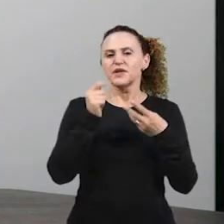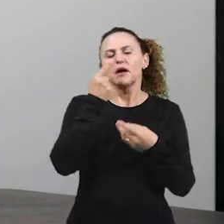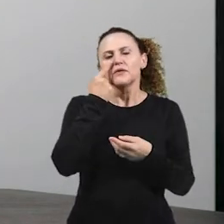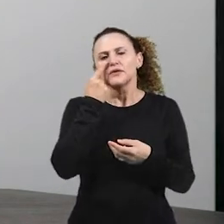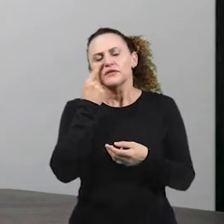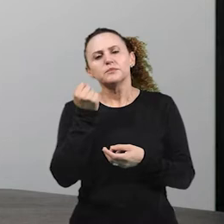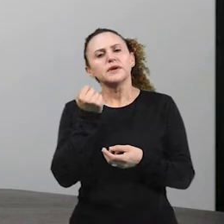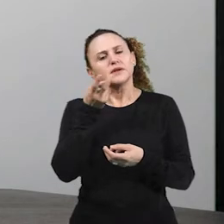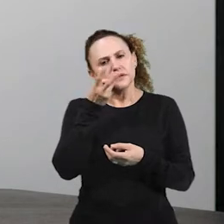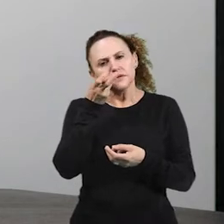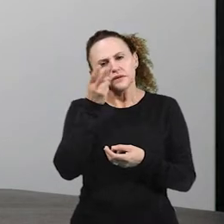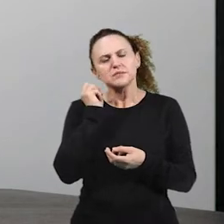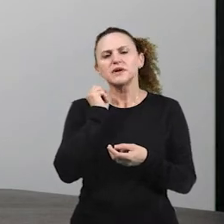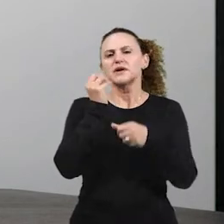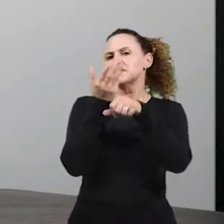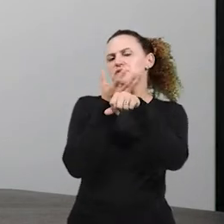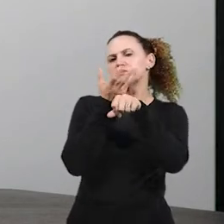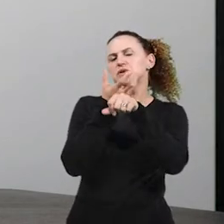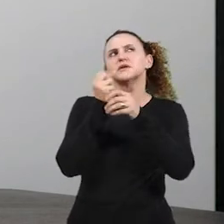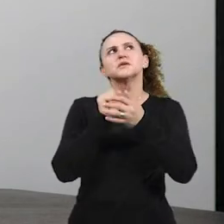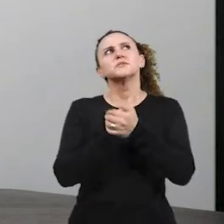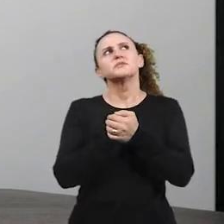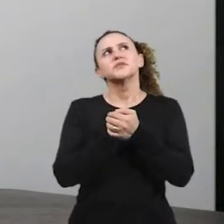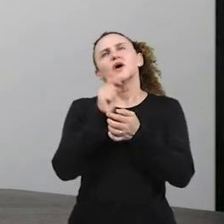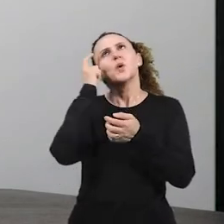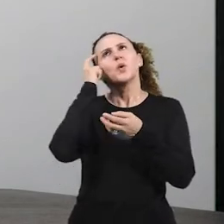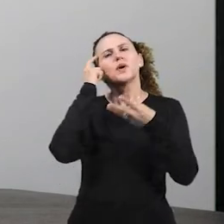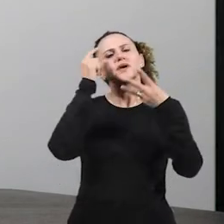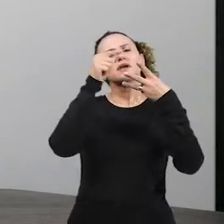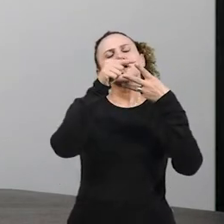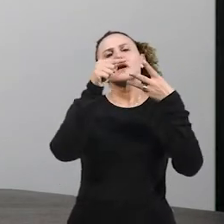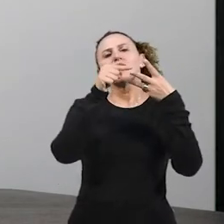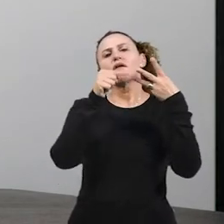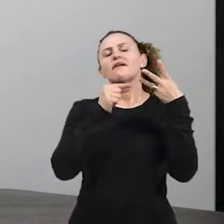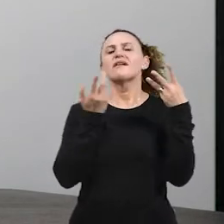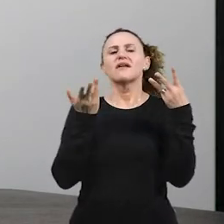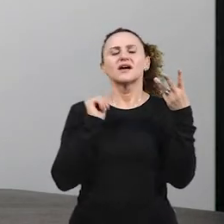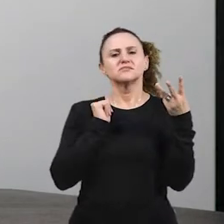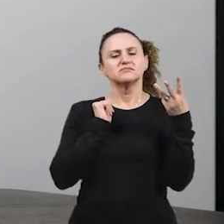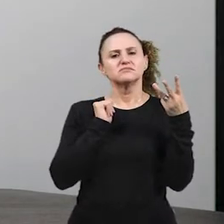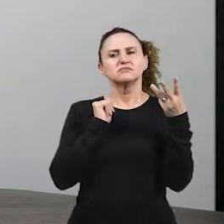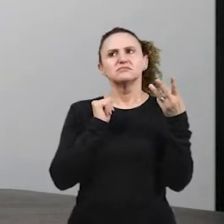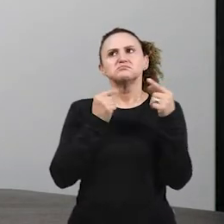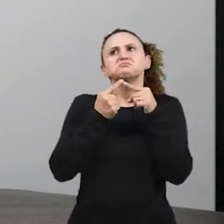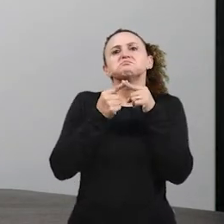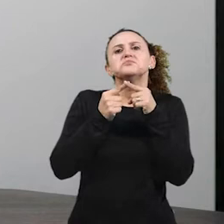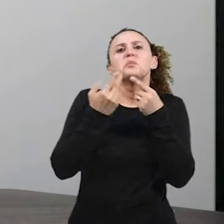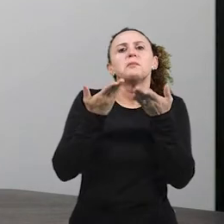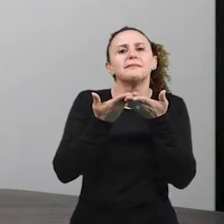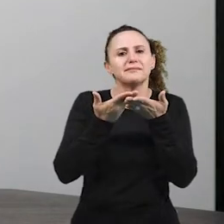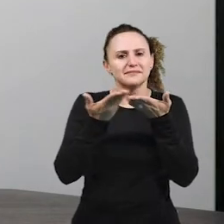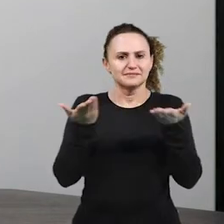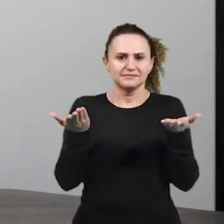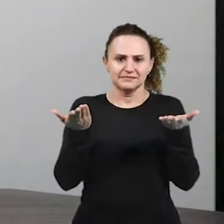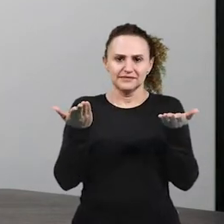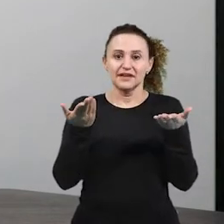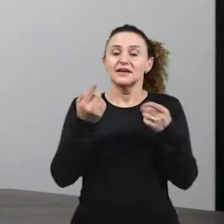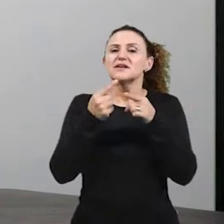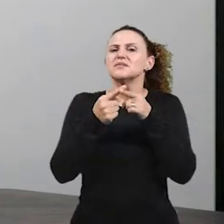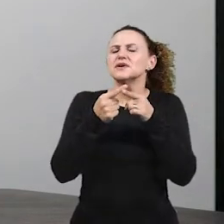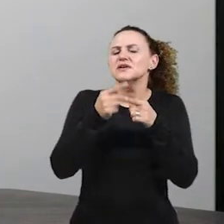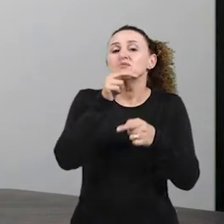disciplina e questionaram né O que que é fonética o que que é fonologia para que que precisa